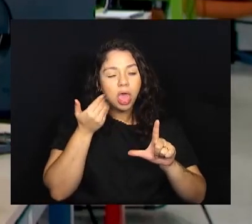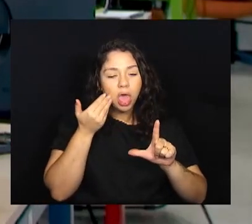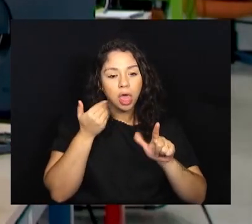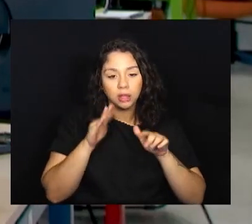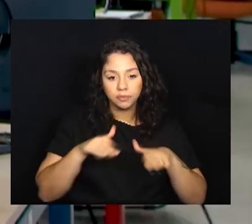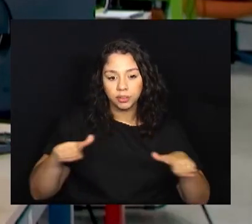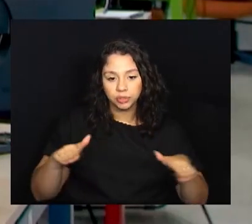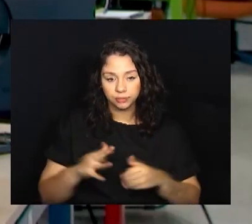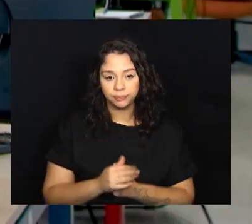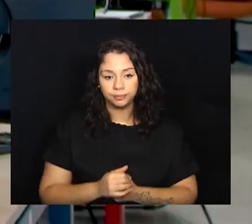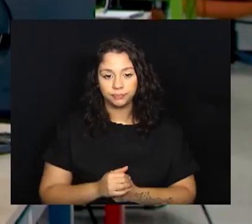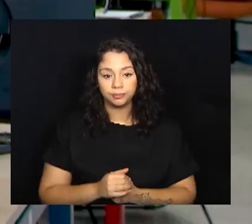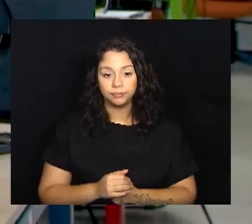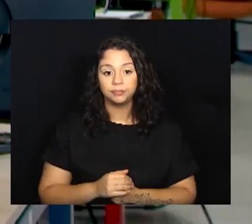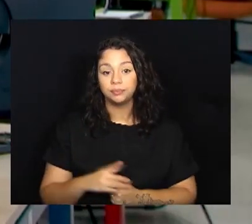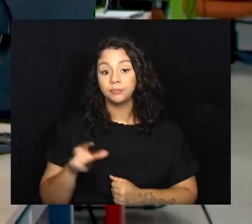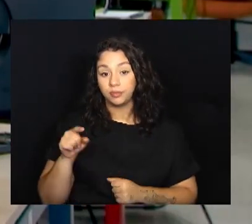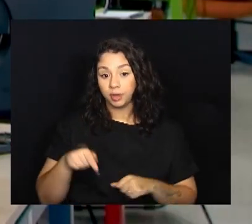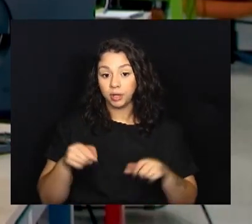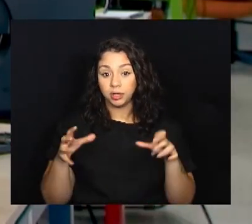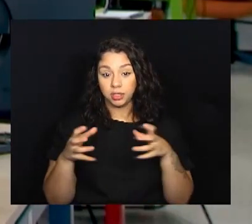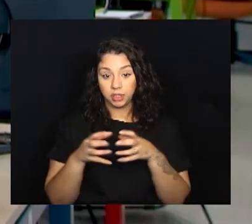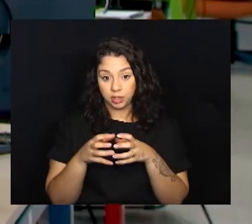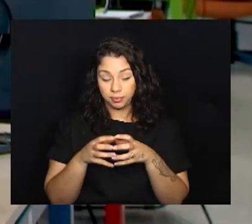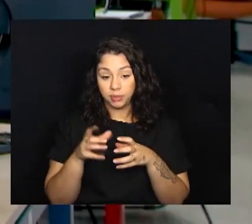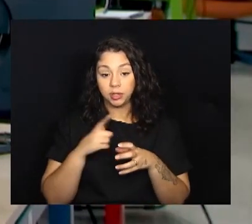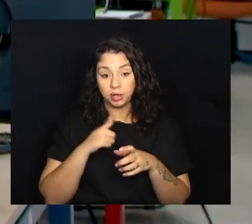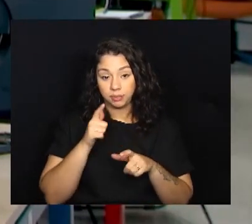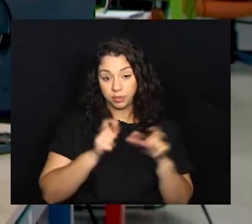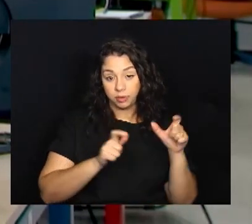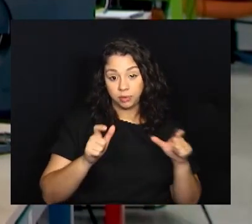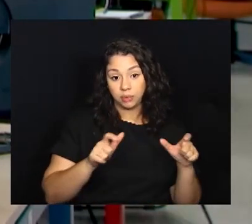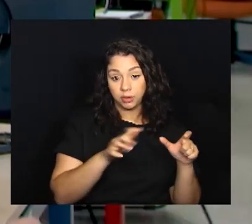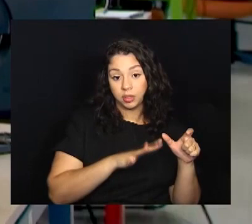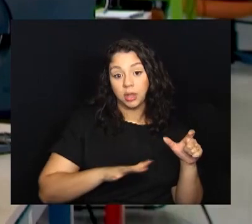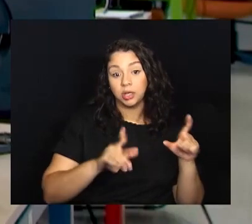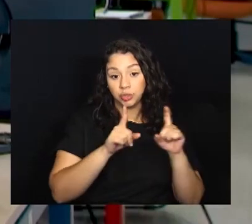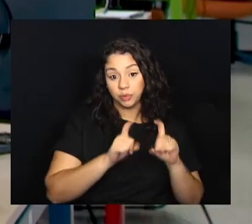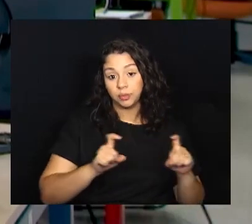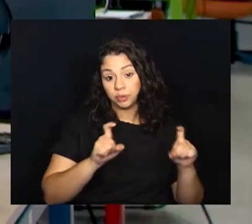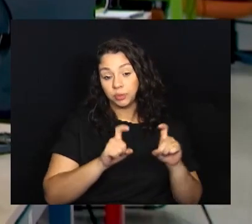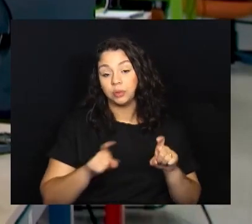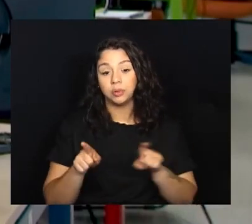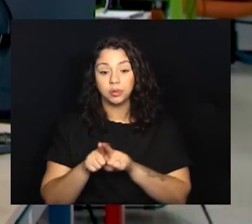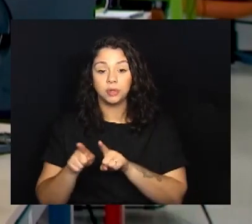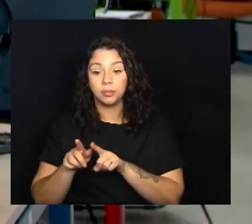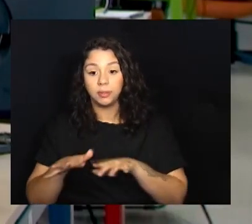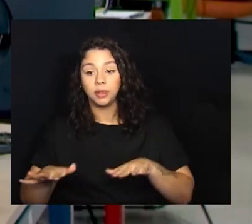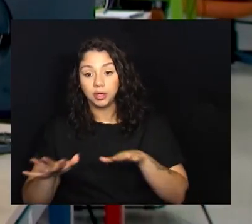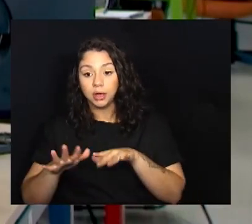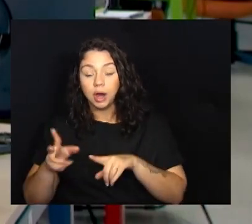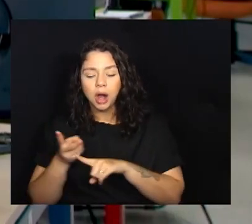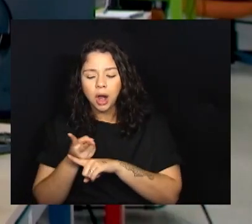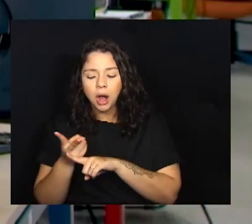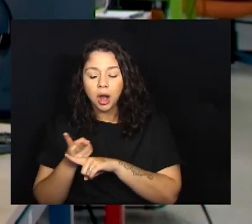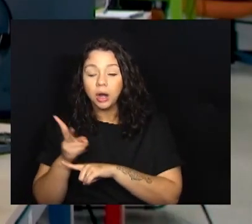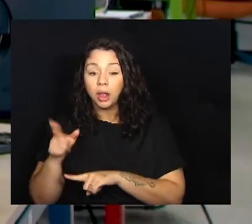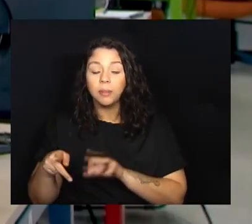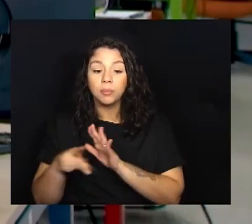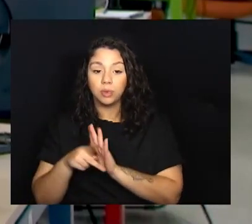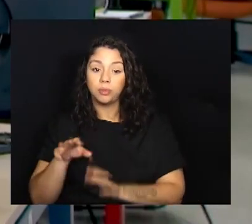equipe tem pessoas que são da parte da computação e tem pessoas da computação que são peritos realmente da Polícia